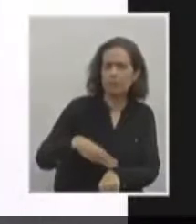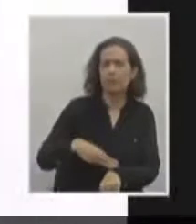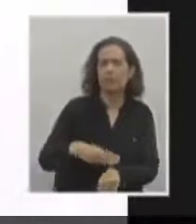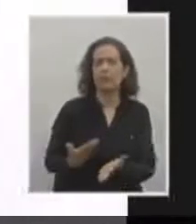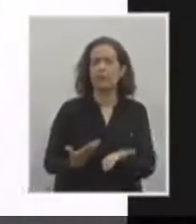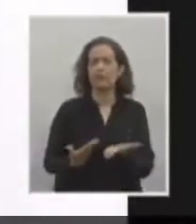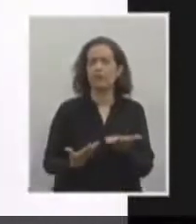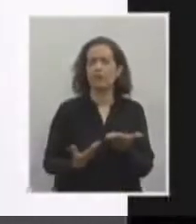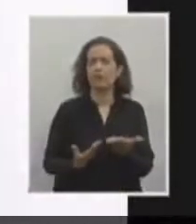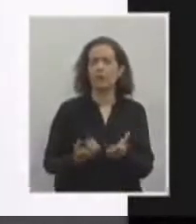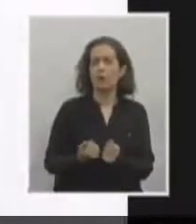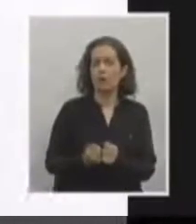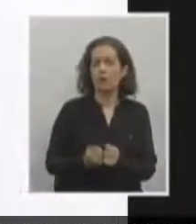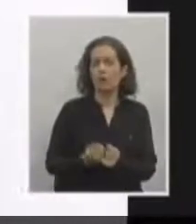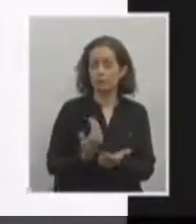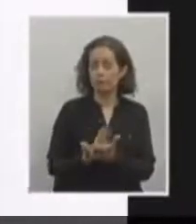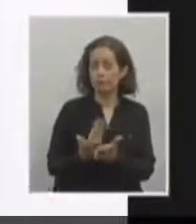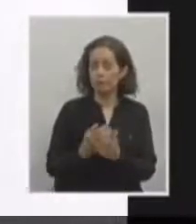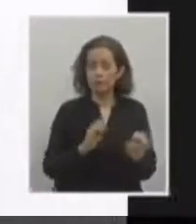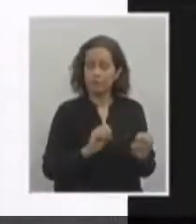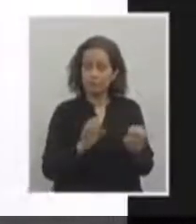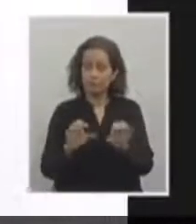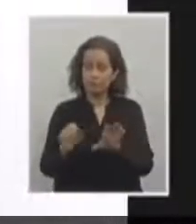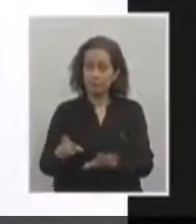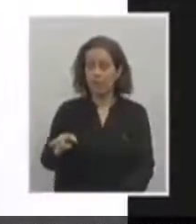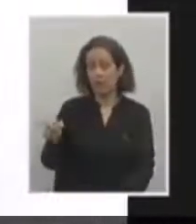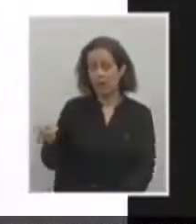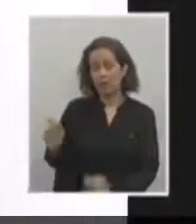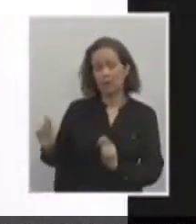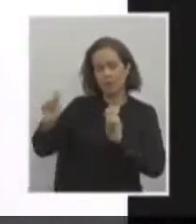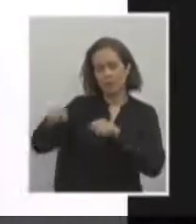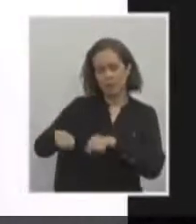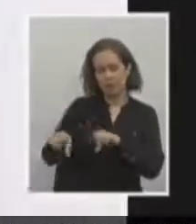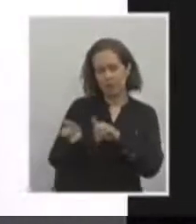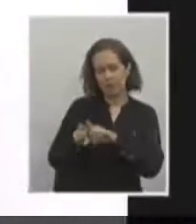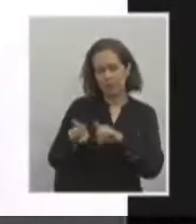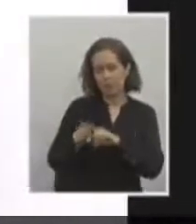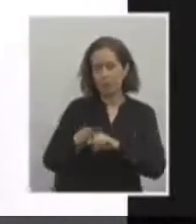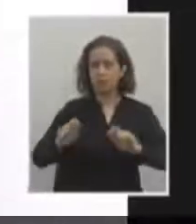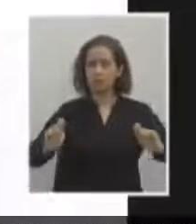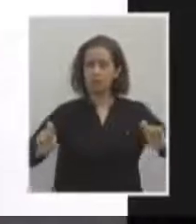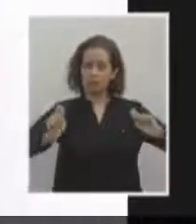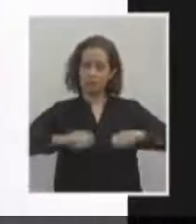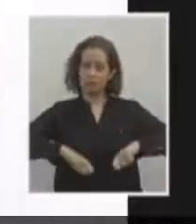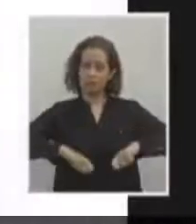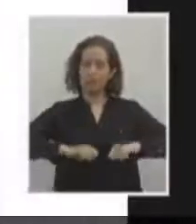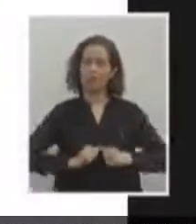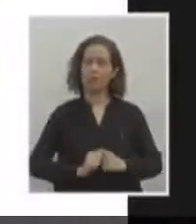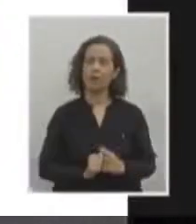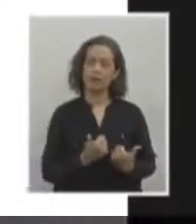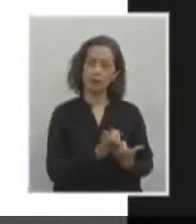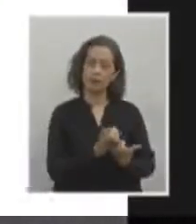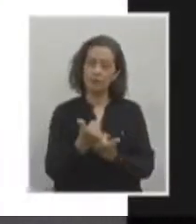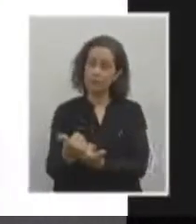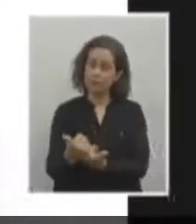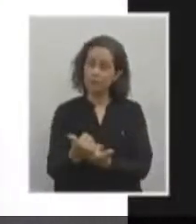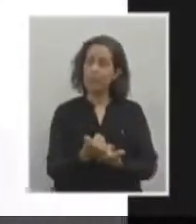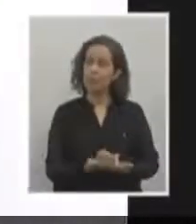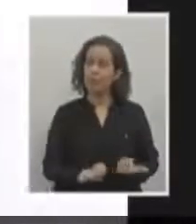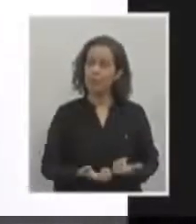jornada, tá opcional, ele pode realmente também ter a habilitação e trabalhar como professor de apoio. Nós